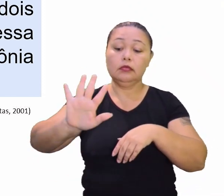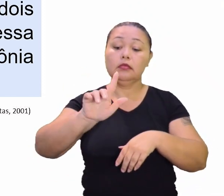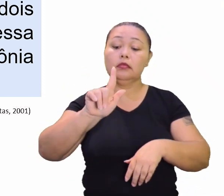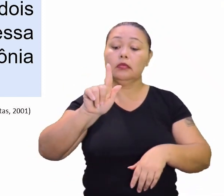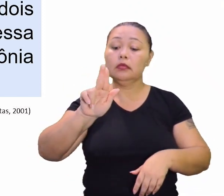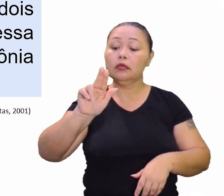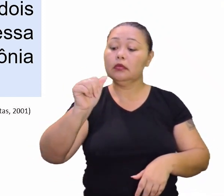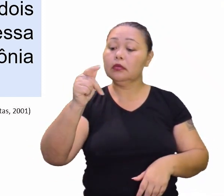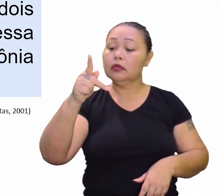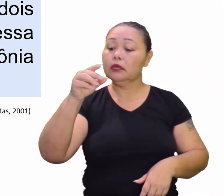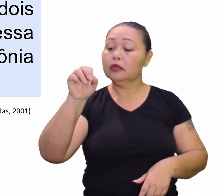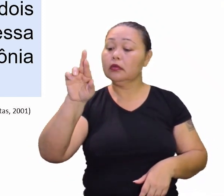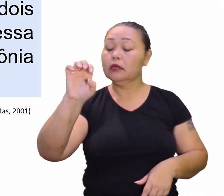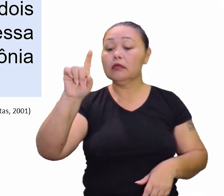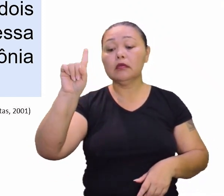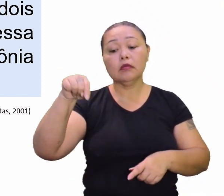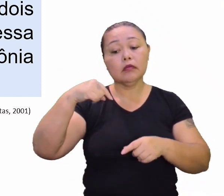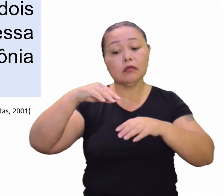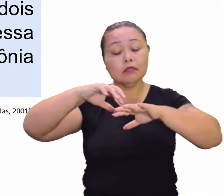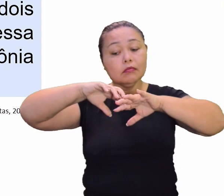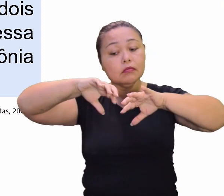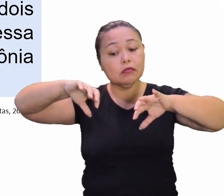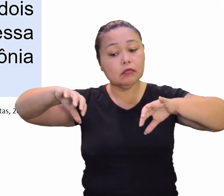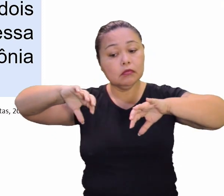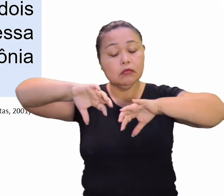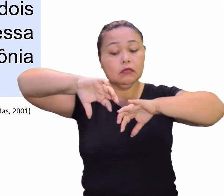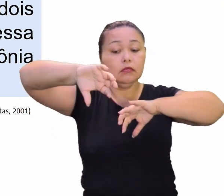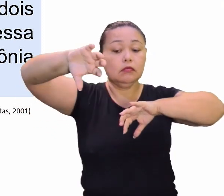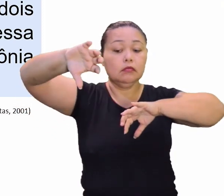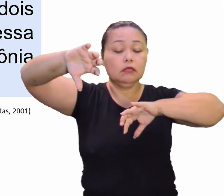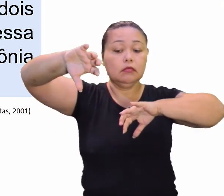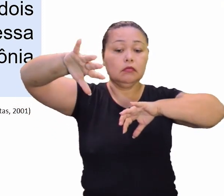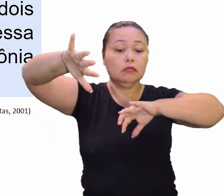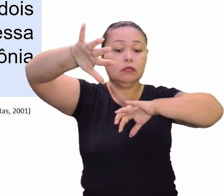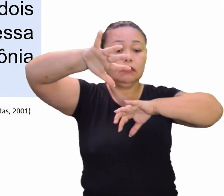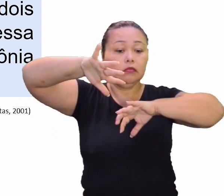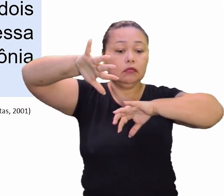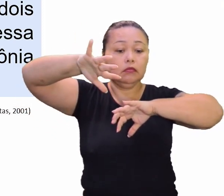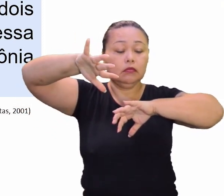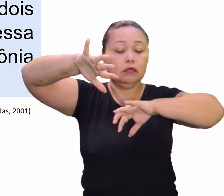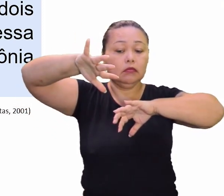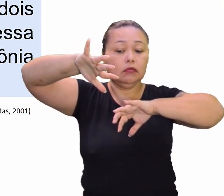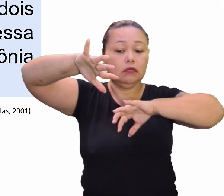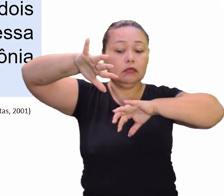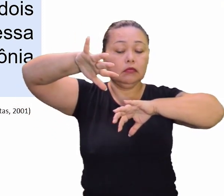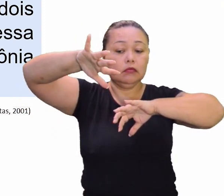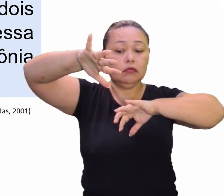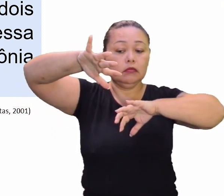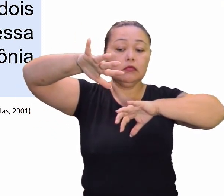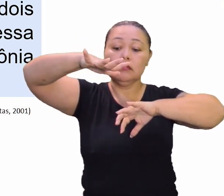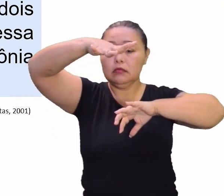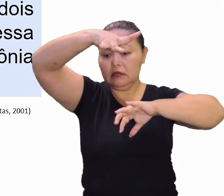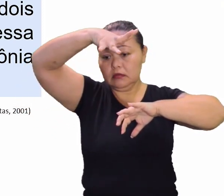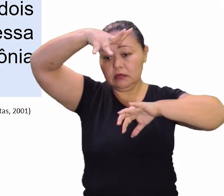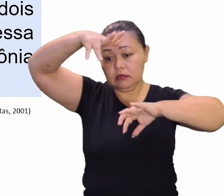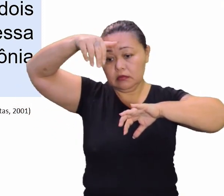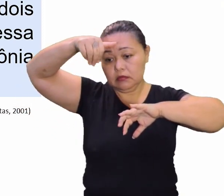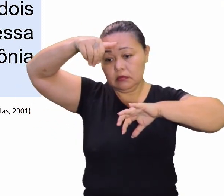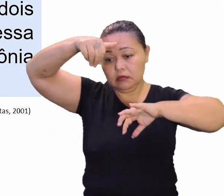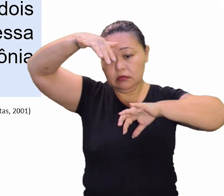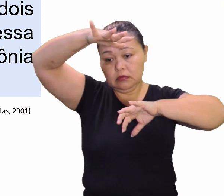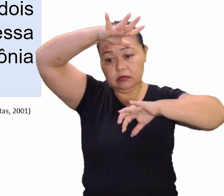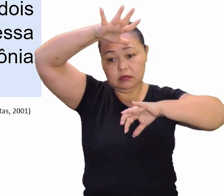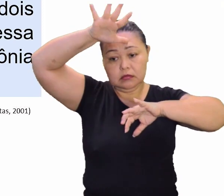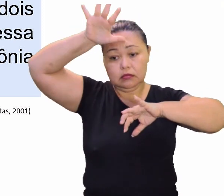do Guaporé, ele vai nascer do desmembramento das áreas de Mato Grosso